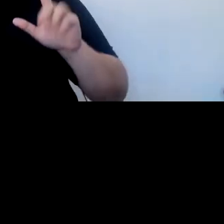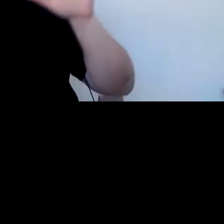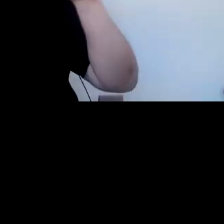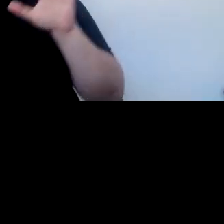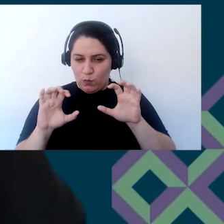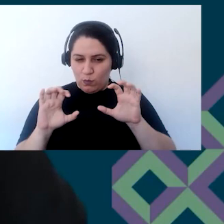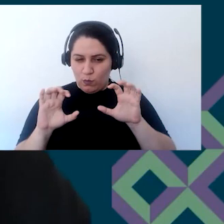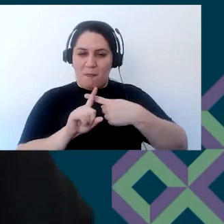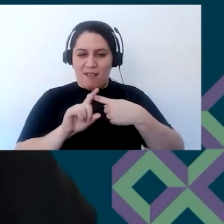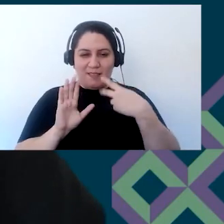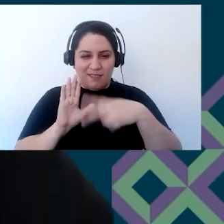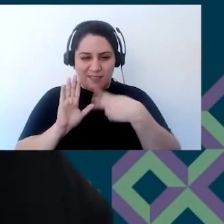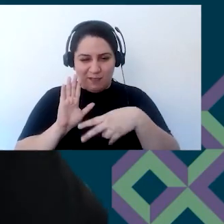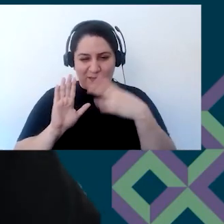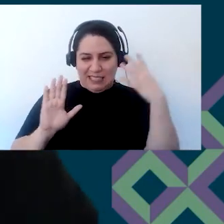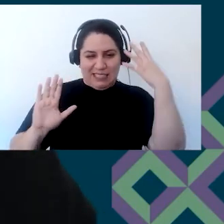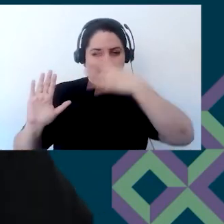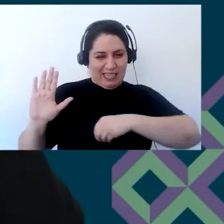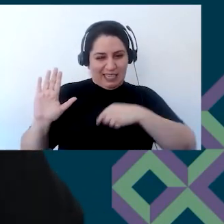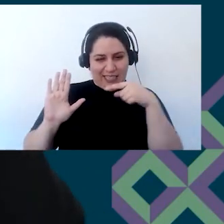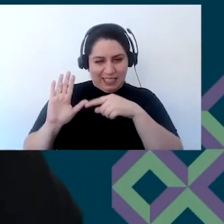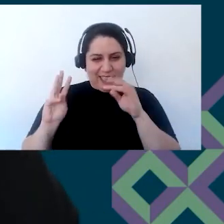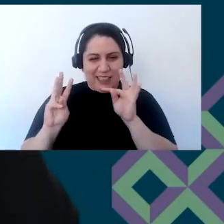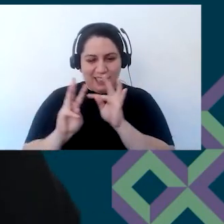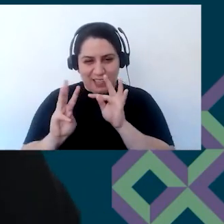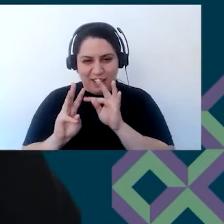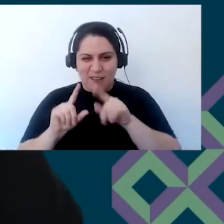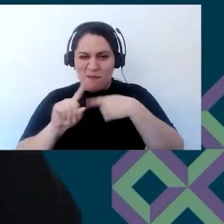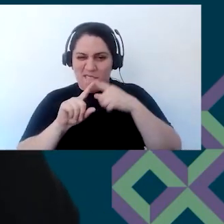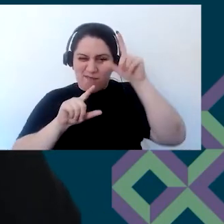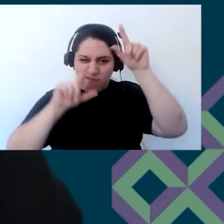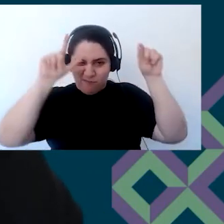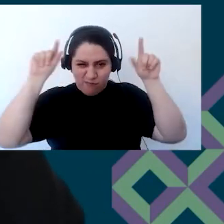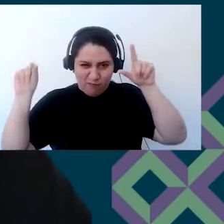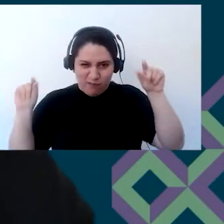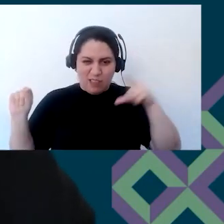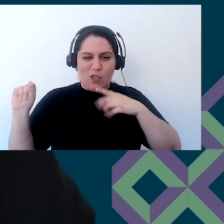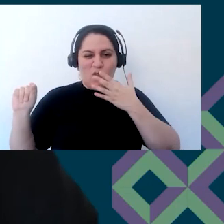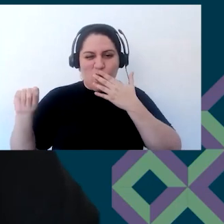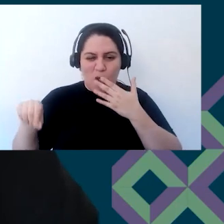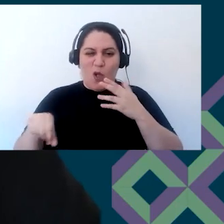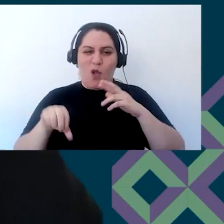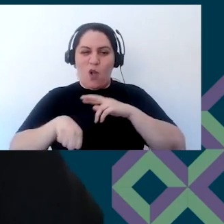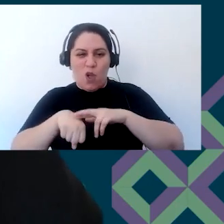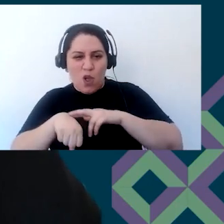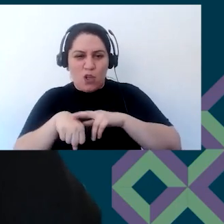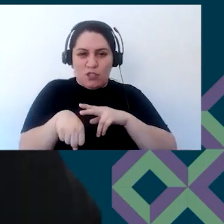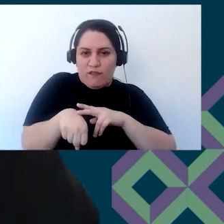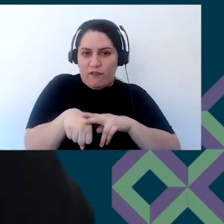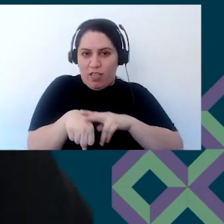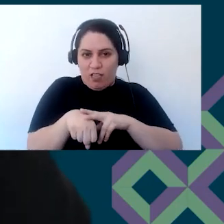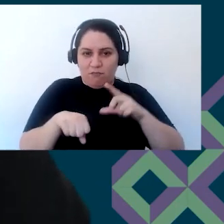logomarca nova, que está um arraso, e alguns losangos ali de cores roxa e verde para dar um charme nos